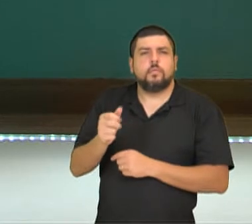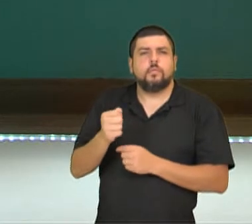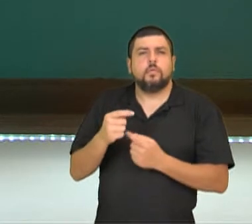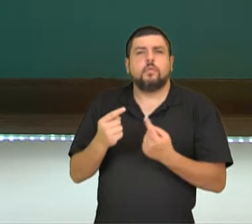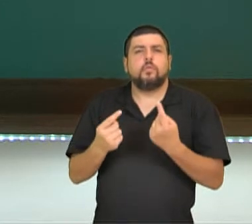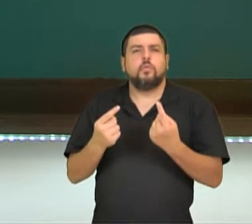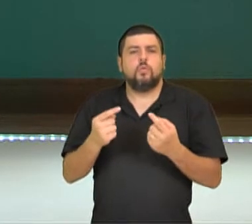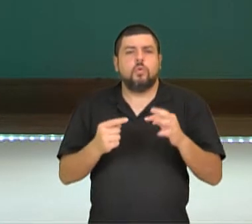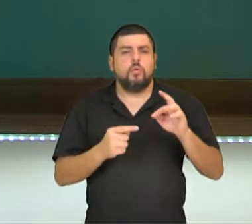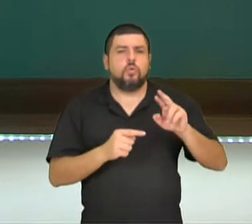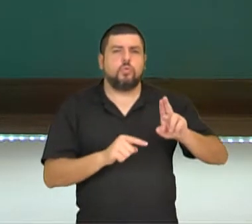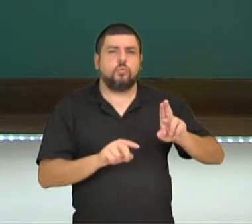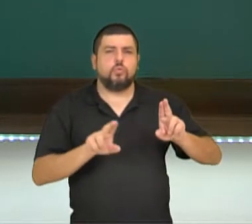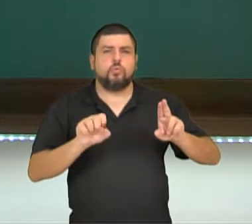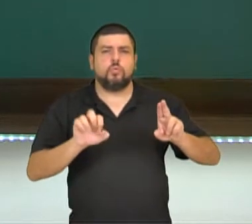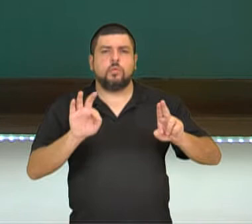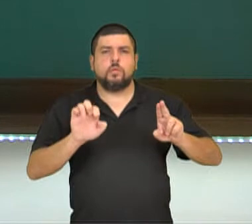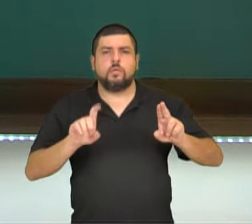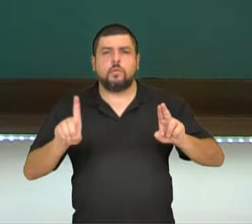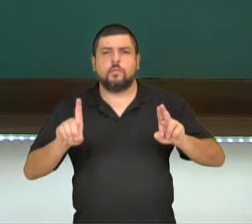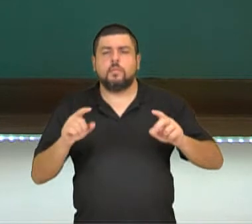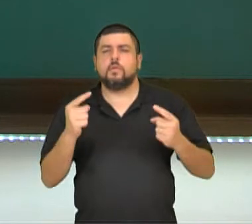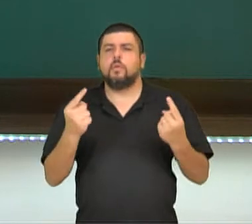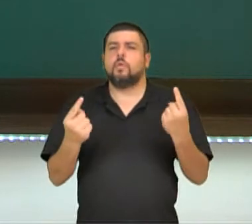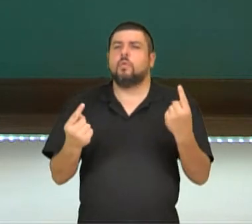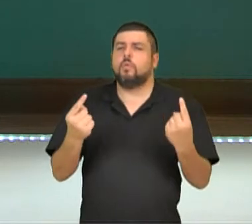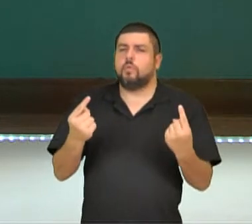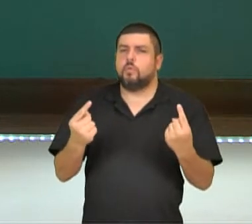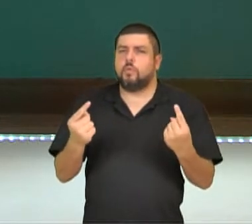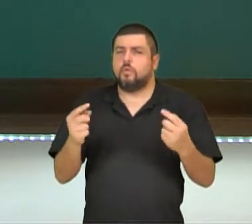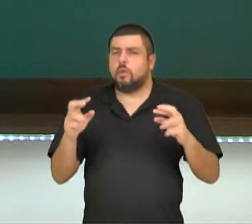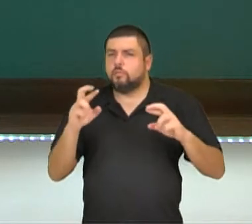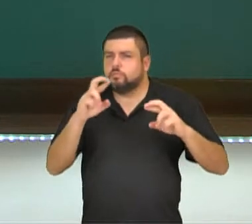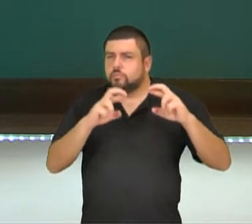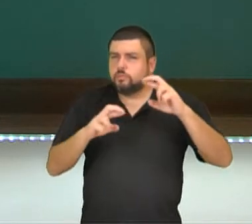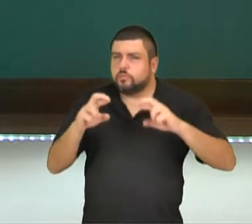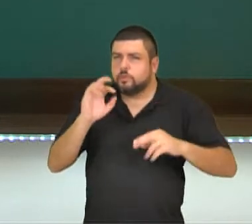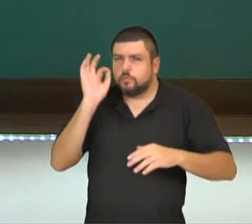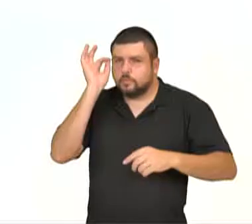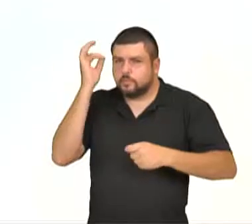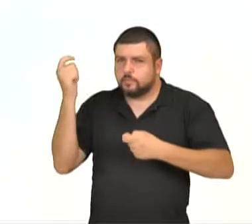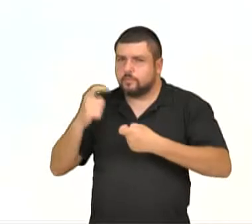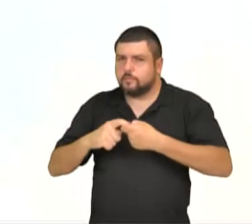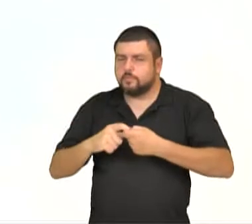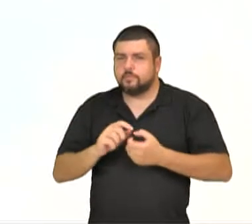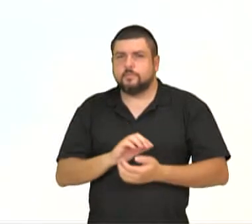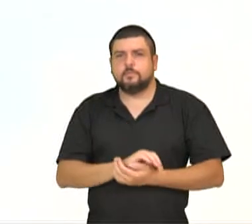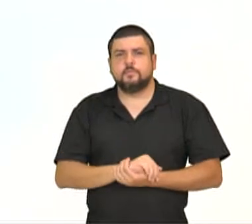o tu e o te. Qual pessoa? Façam lá, analisem o cartaz, já espero vocês.